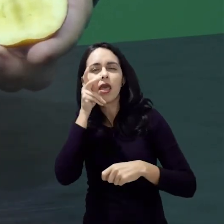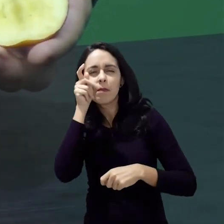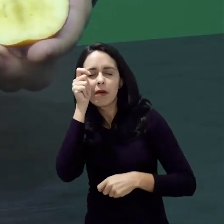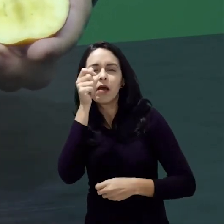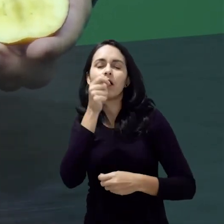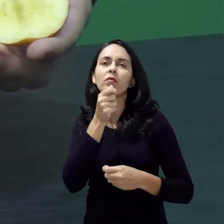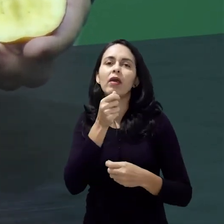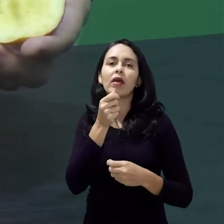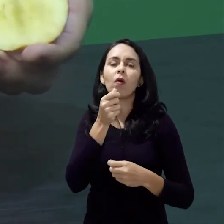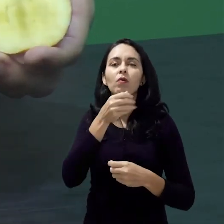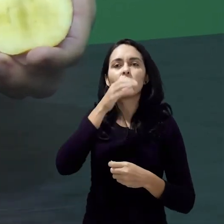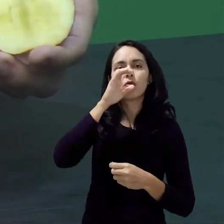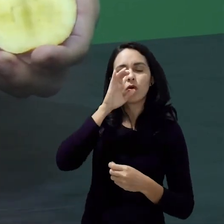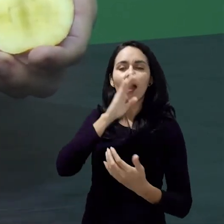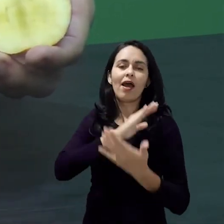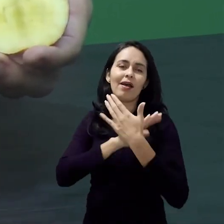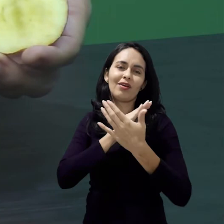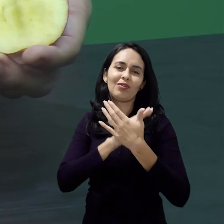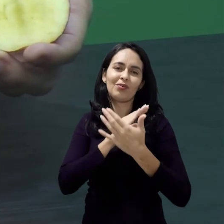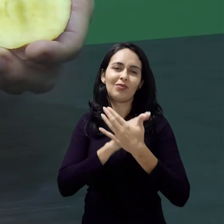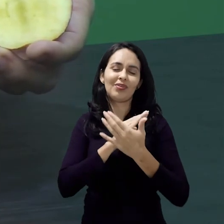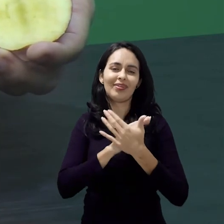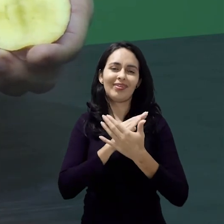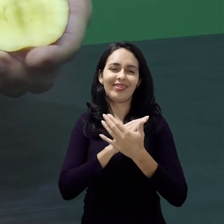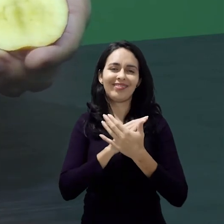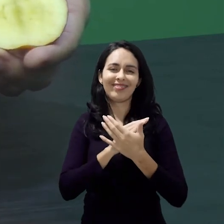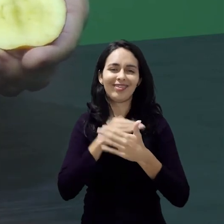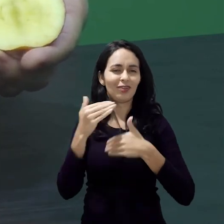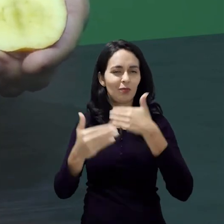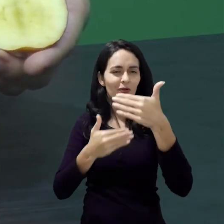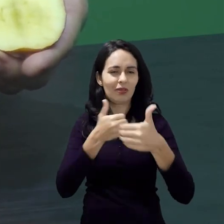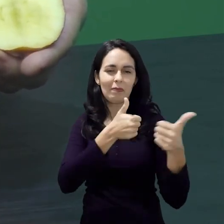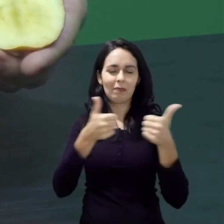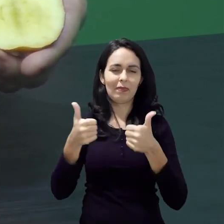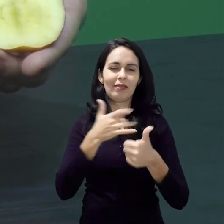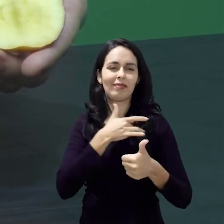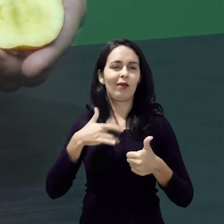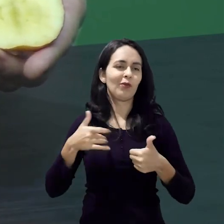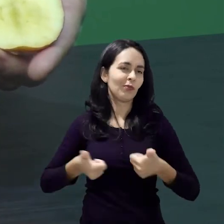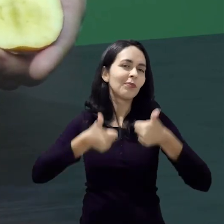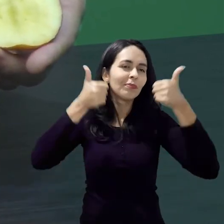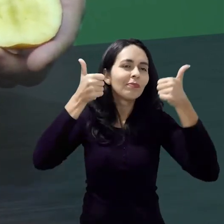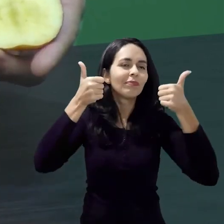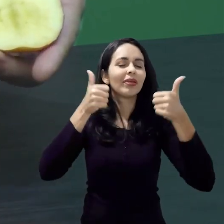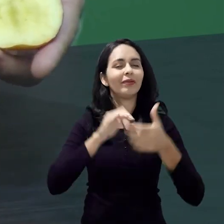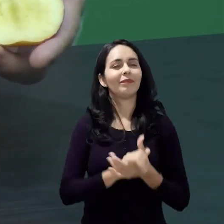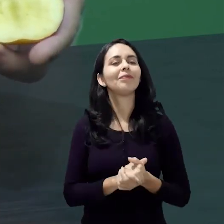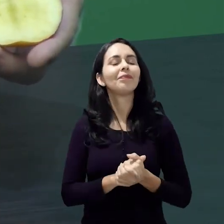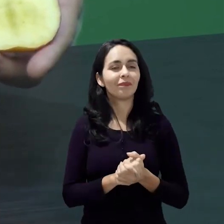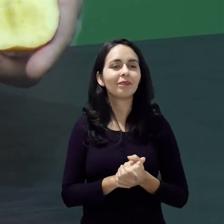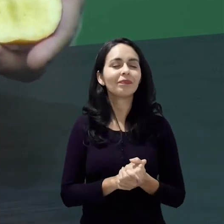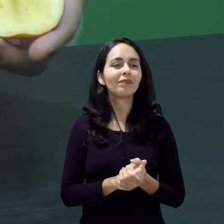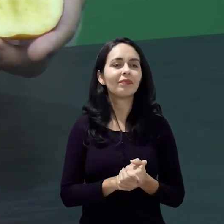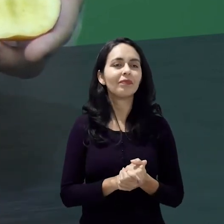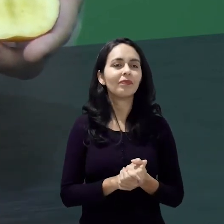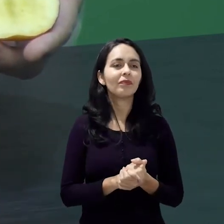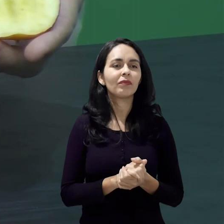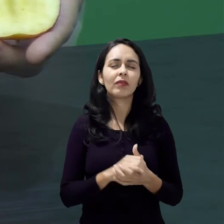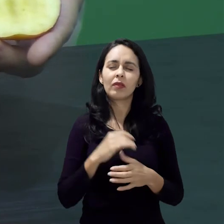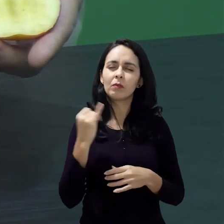para consumir os antioxidantes e preservar a cada vez mais o nosso envelhecimento A então